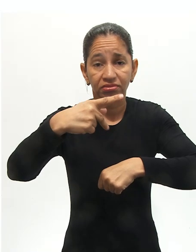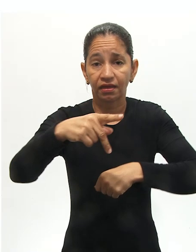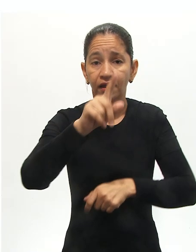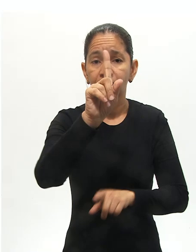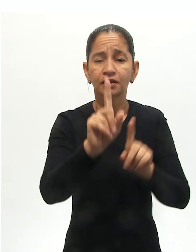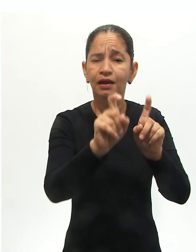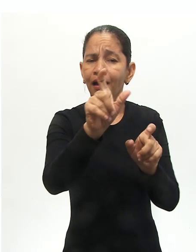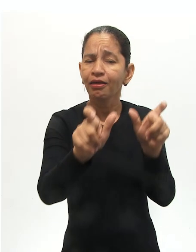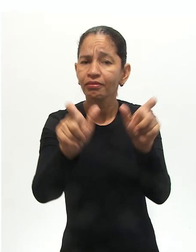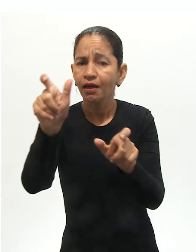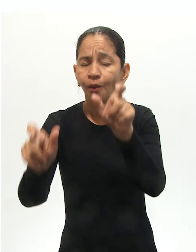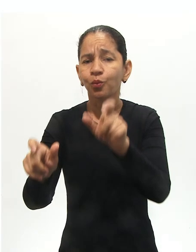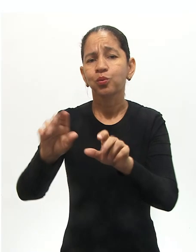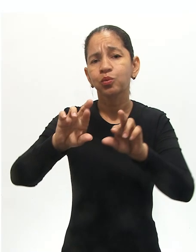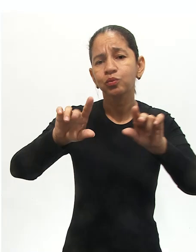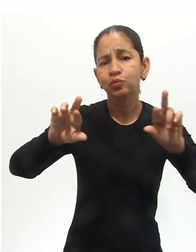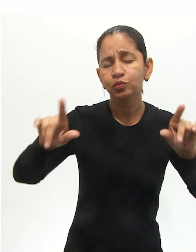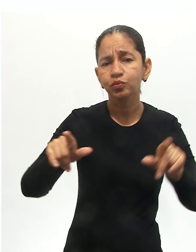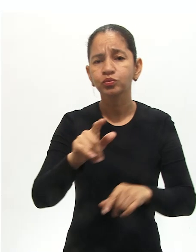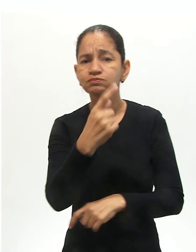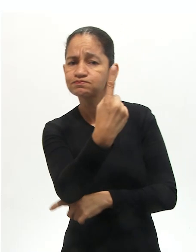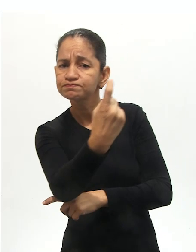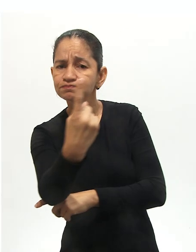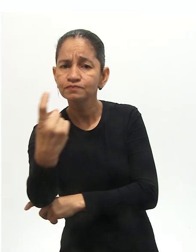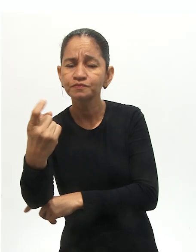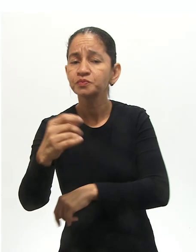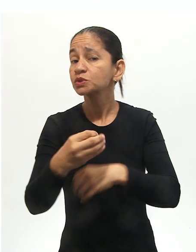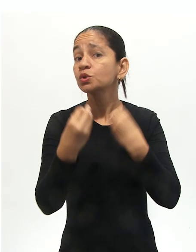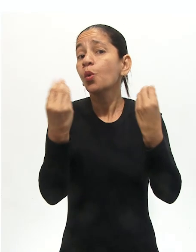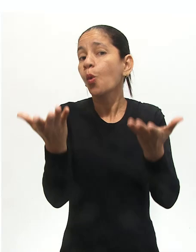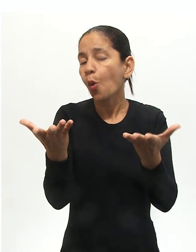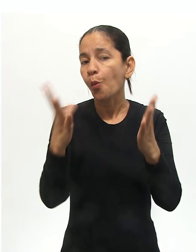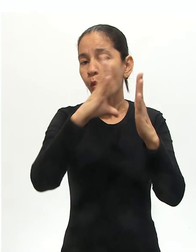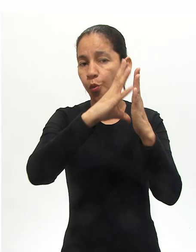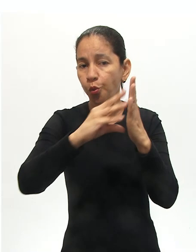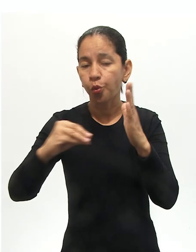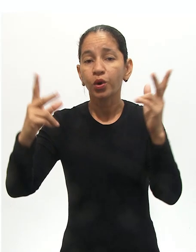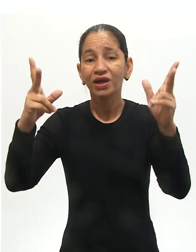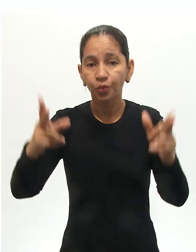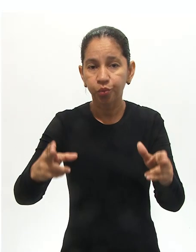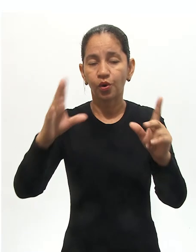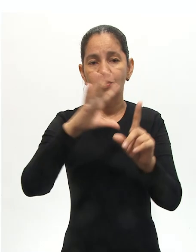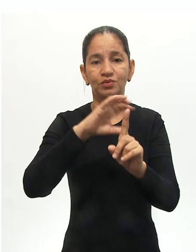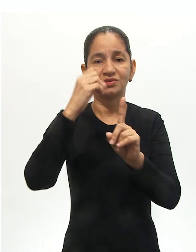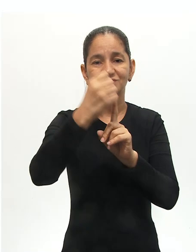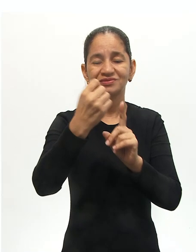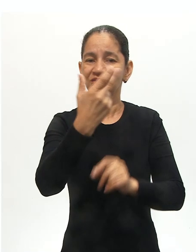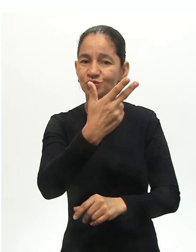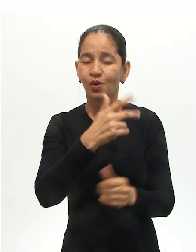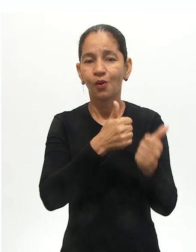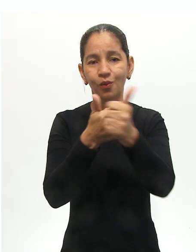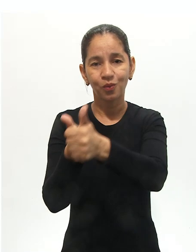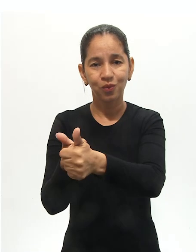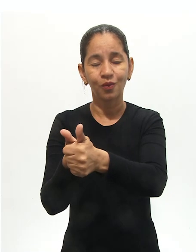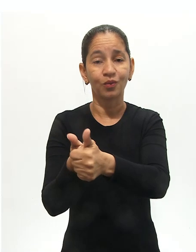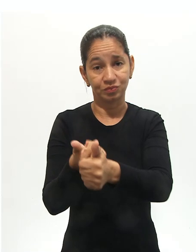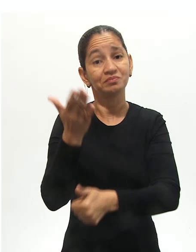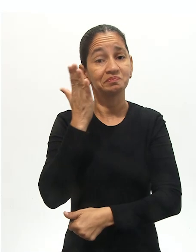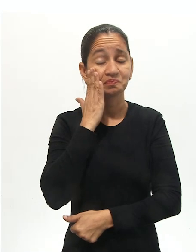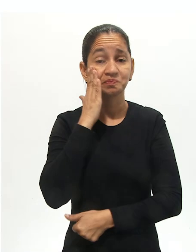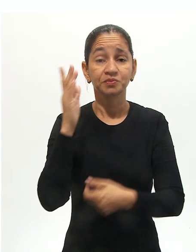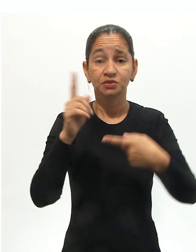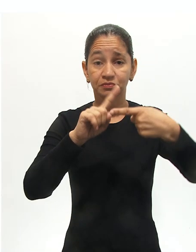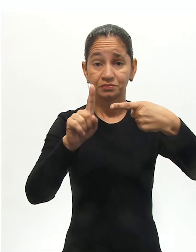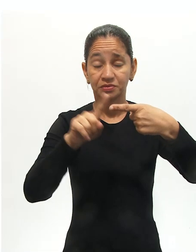nas individualidades de cada aluno. A escola deve ser uma réplica da sociedade a que ela serve,